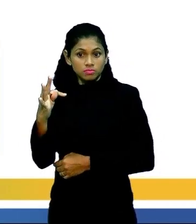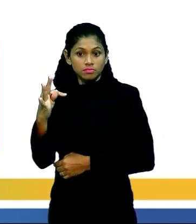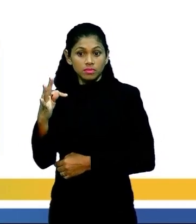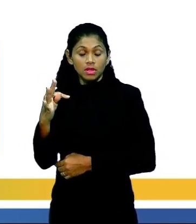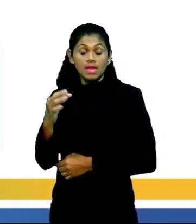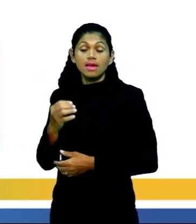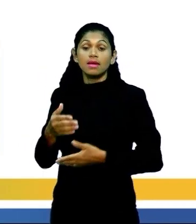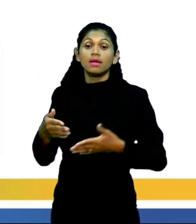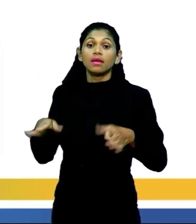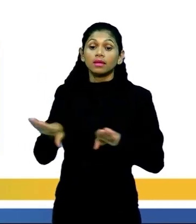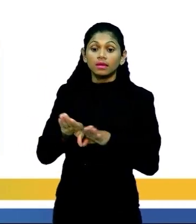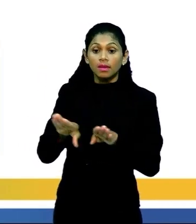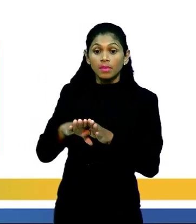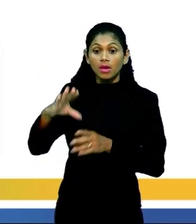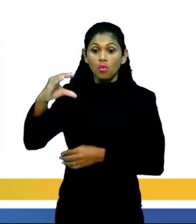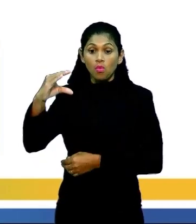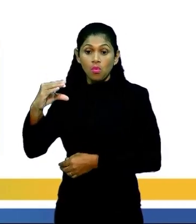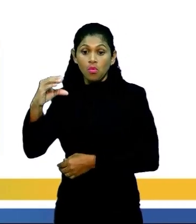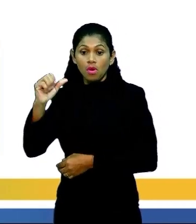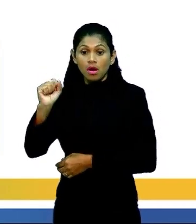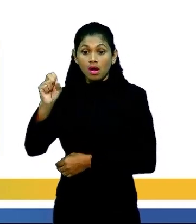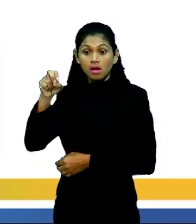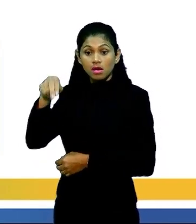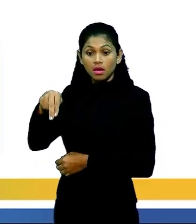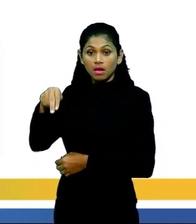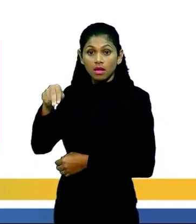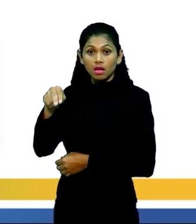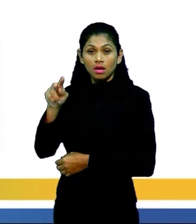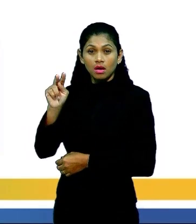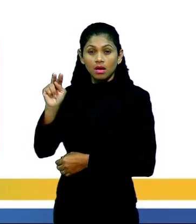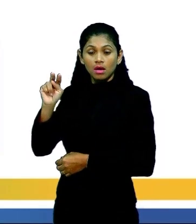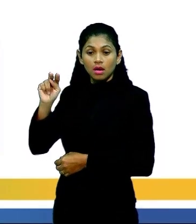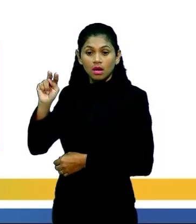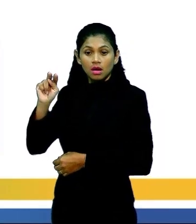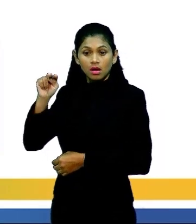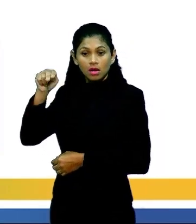que é essa que está escrita, geralmente ela é mais